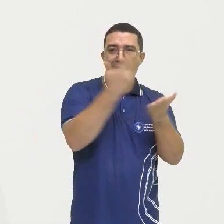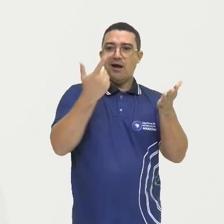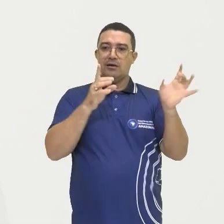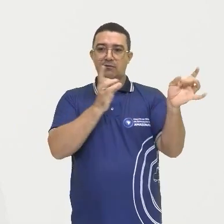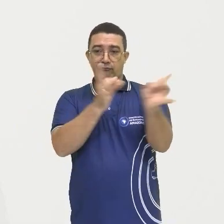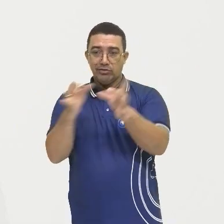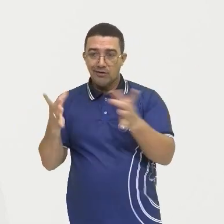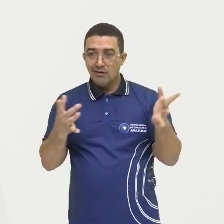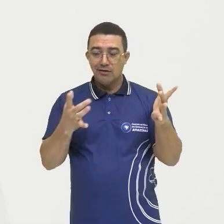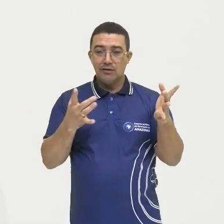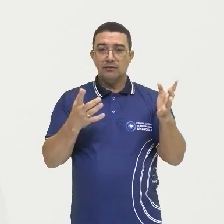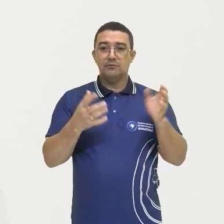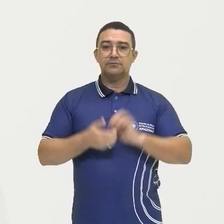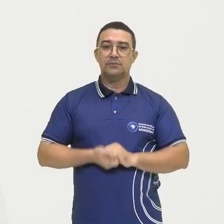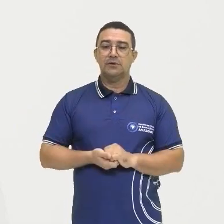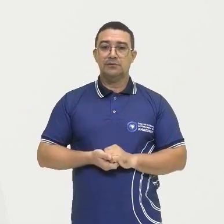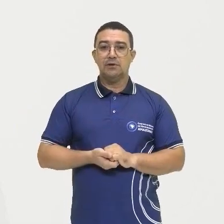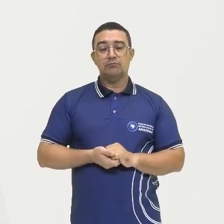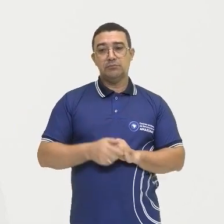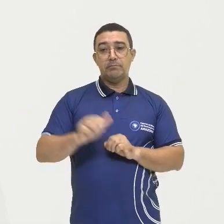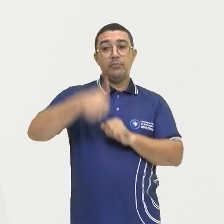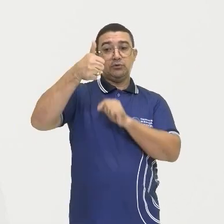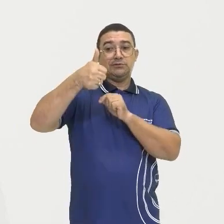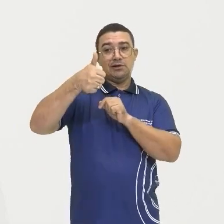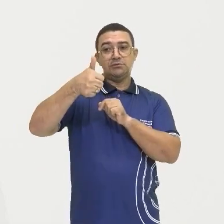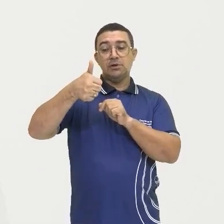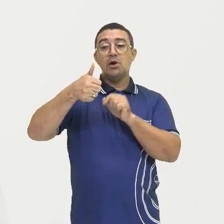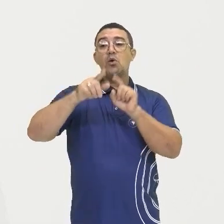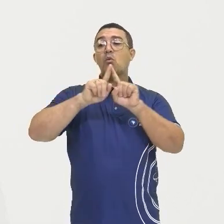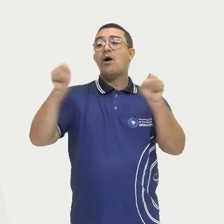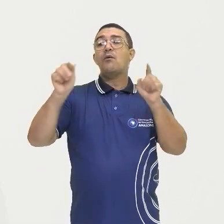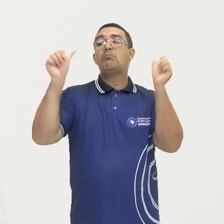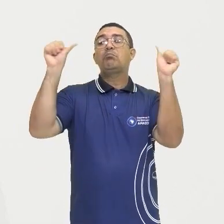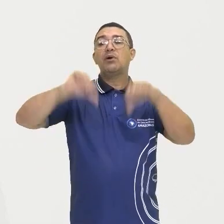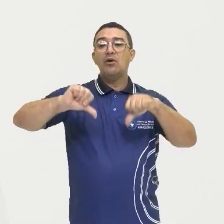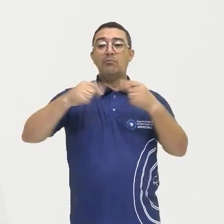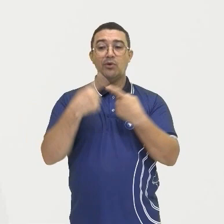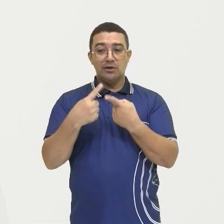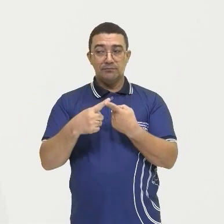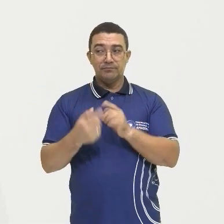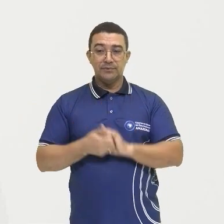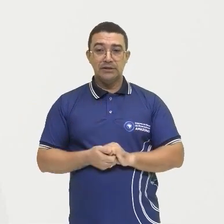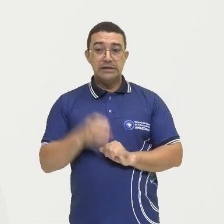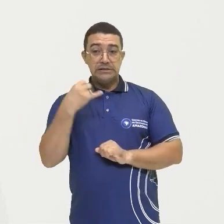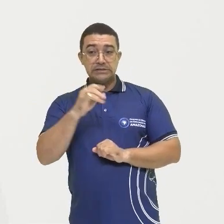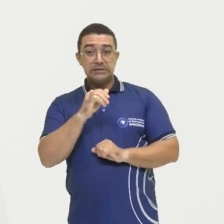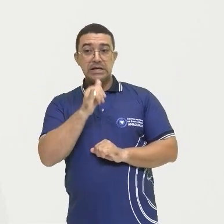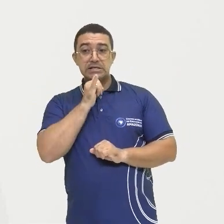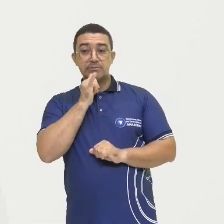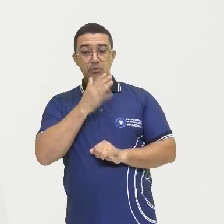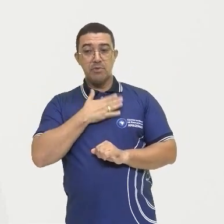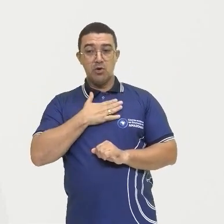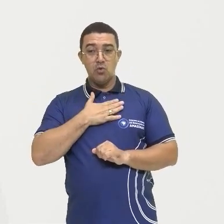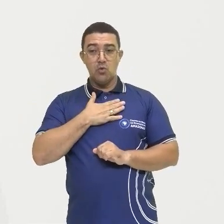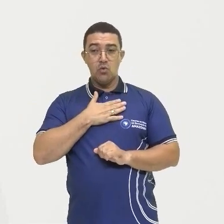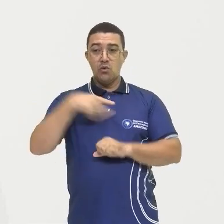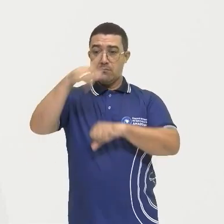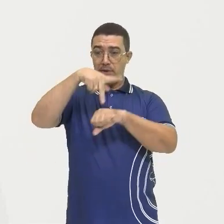também as desvantagens. Qual é a desvantagem, professor? Se a gente tiver, por exemplo, se no meu país